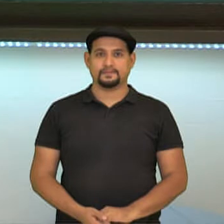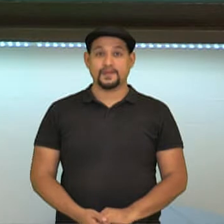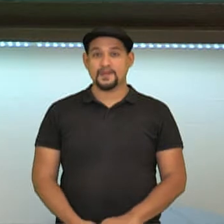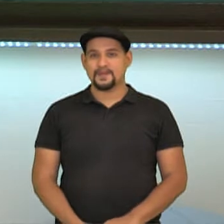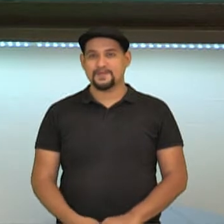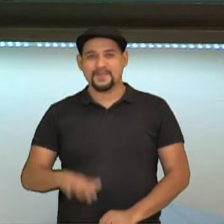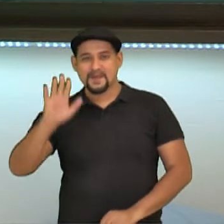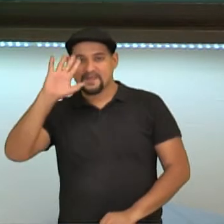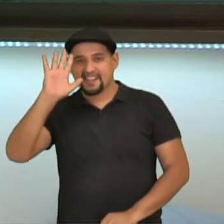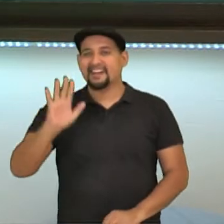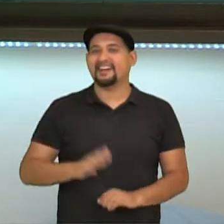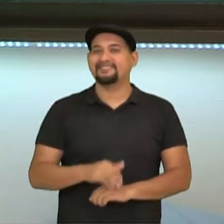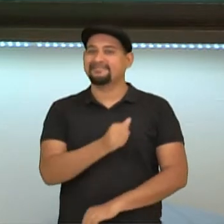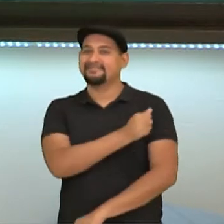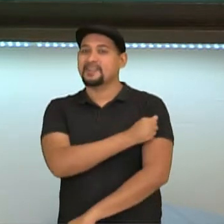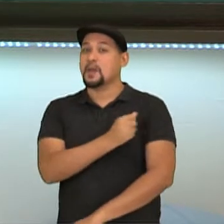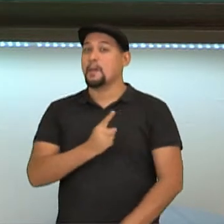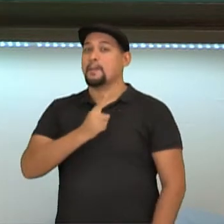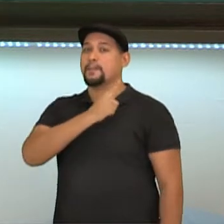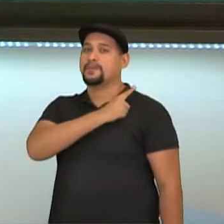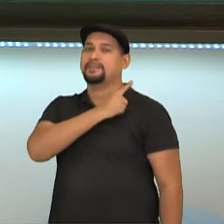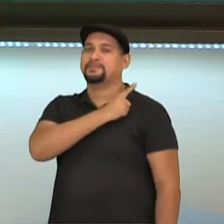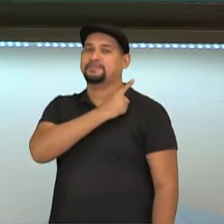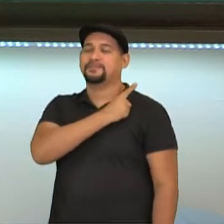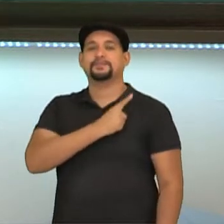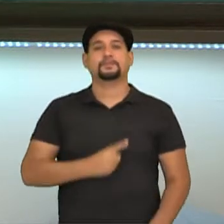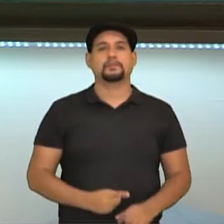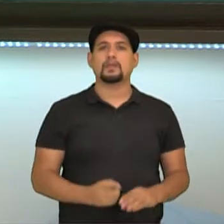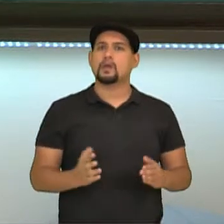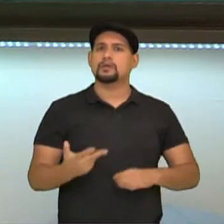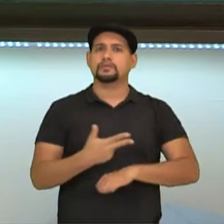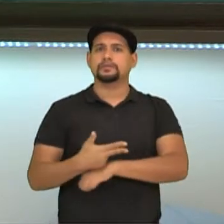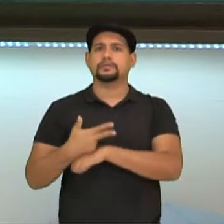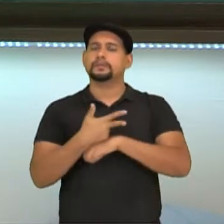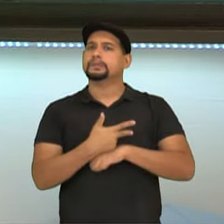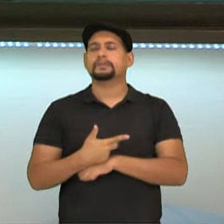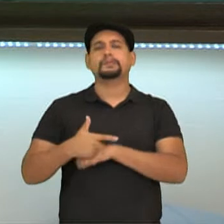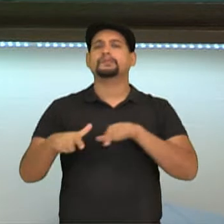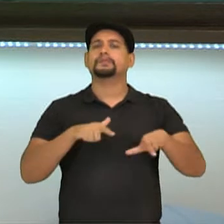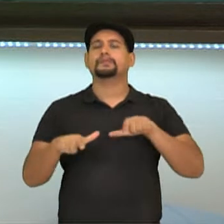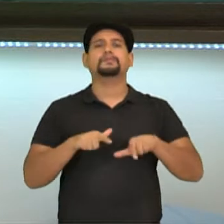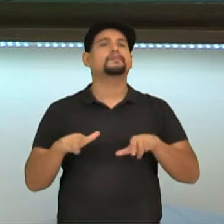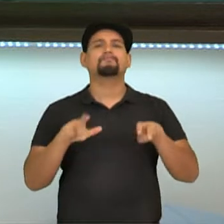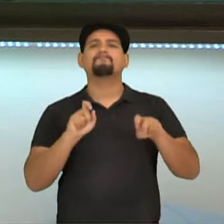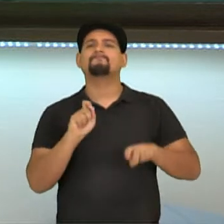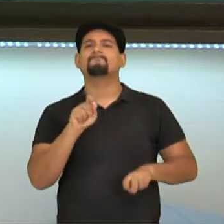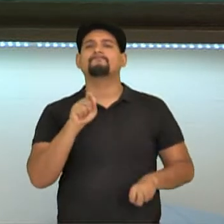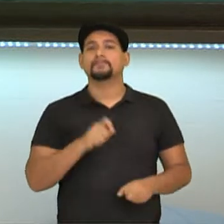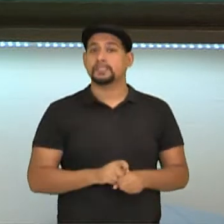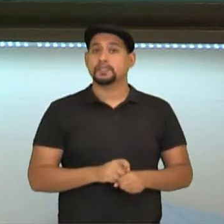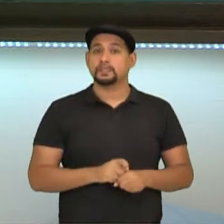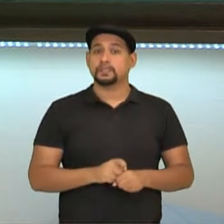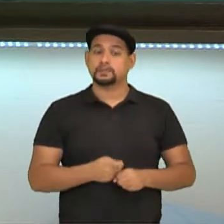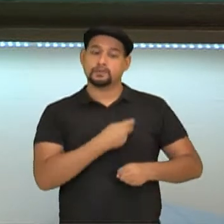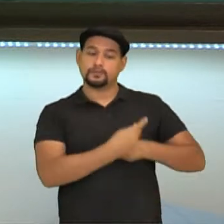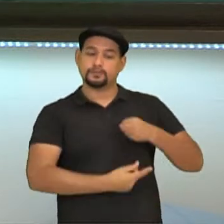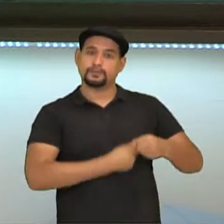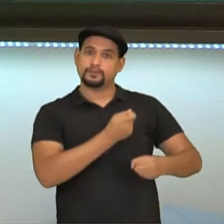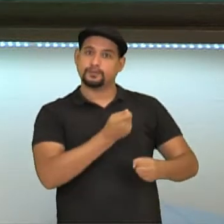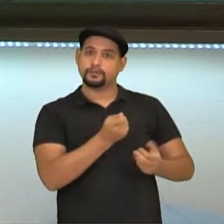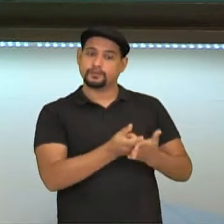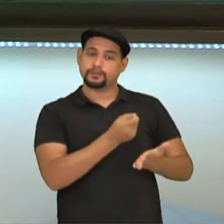Olá, estudantes da primeira série do ensino médio. Nesse vídeo vamos falar sobre orçamento individual